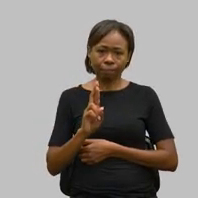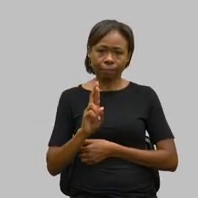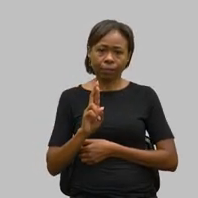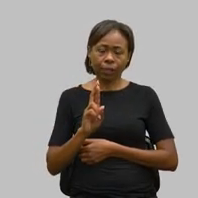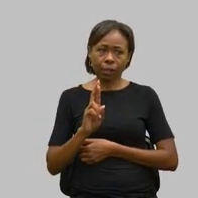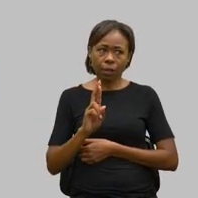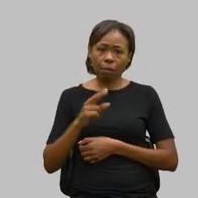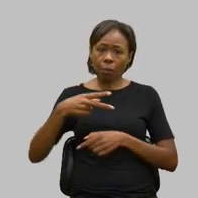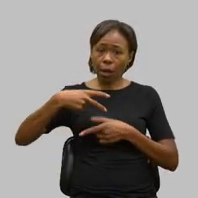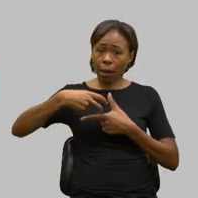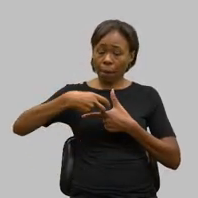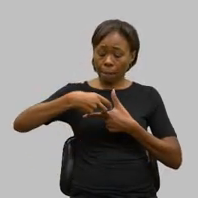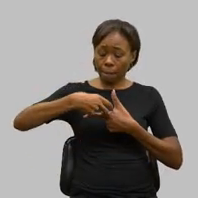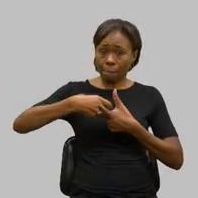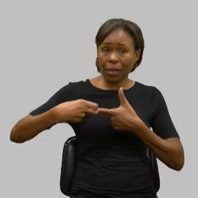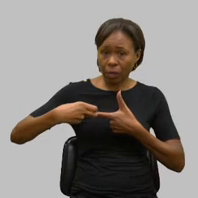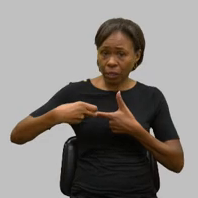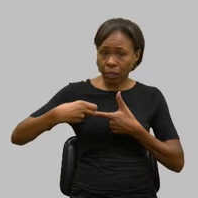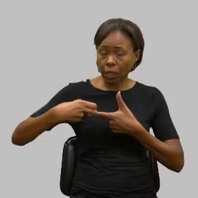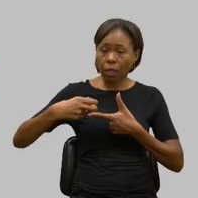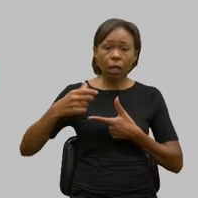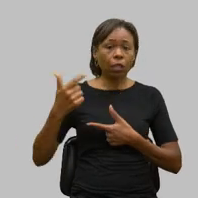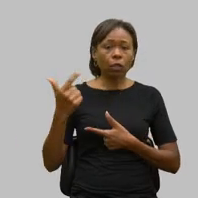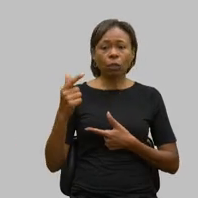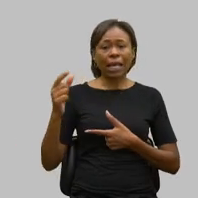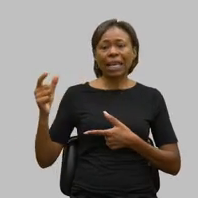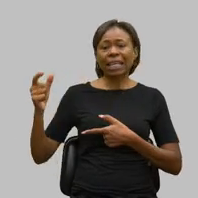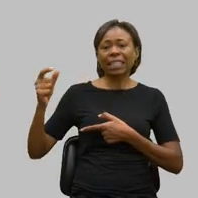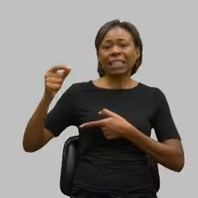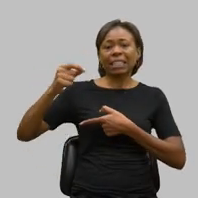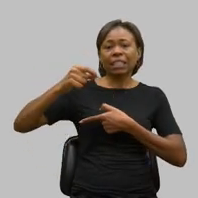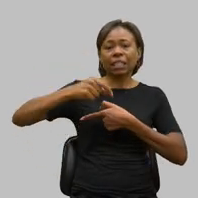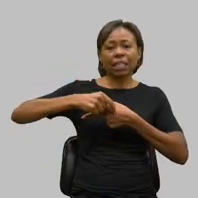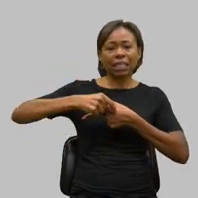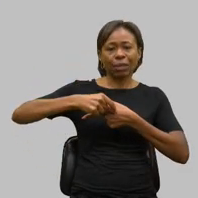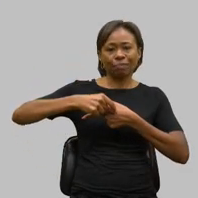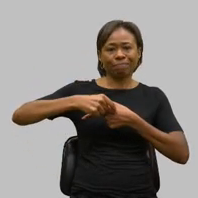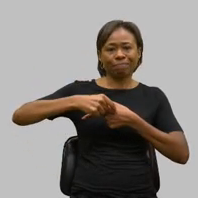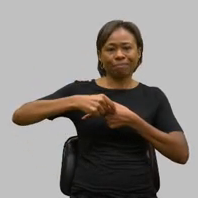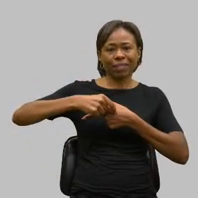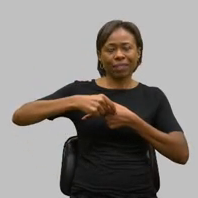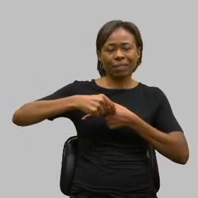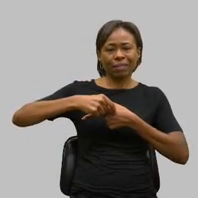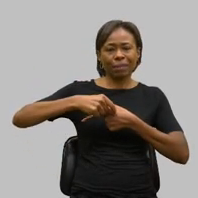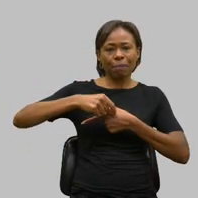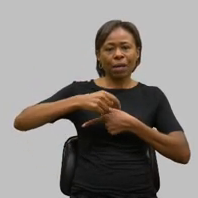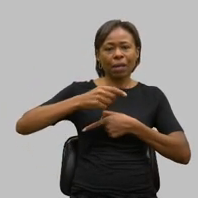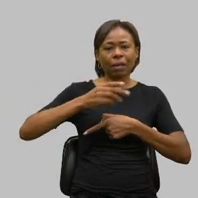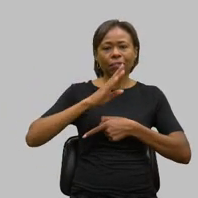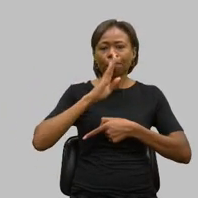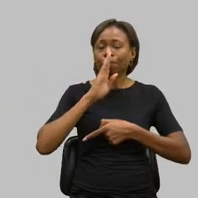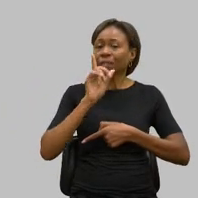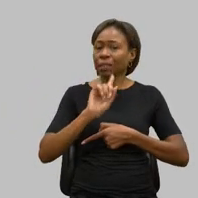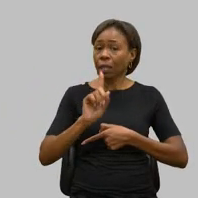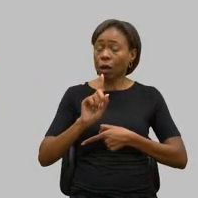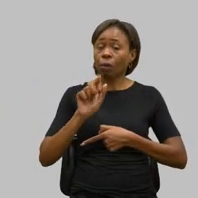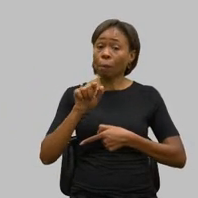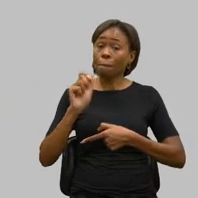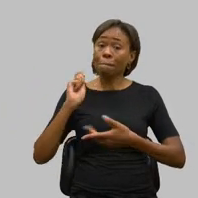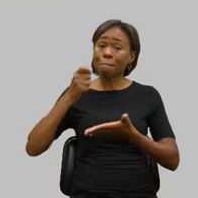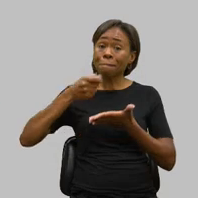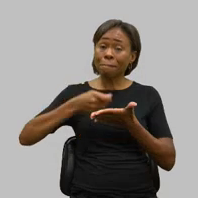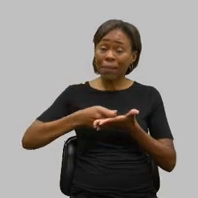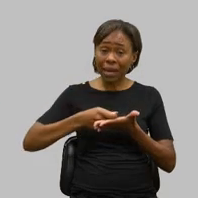Então, não paga anestesia. Você faz uma biópsia cruenta na transretal